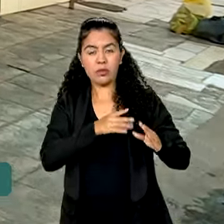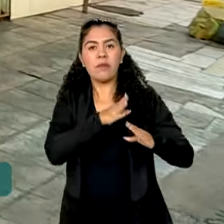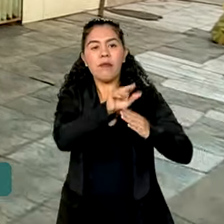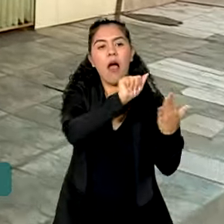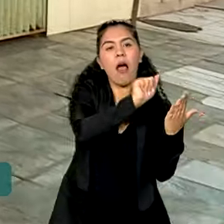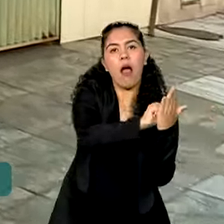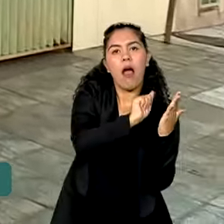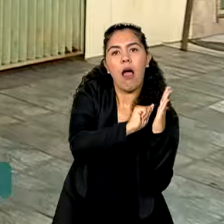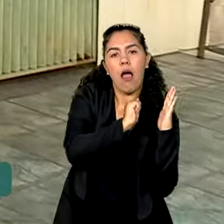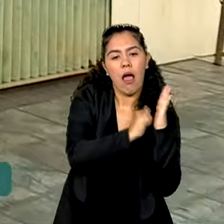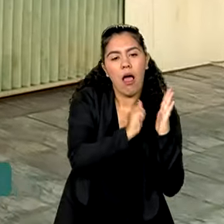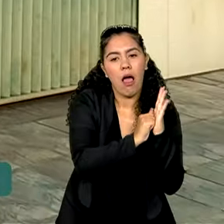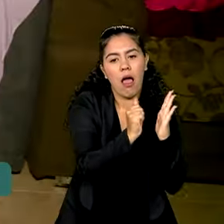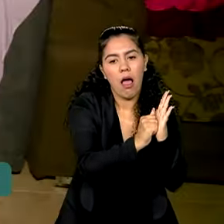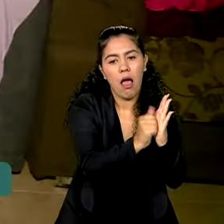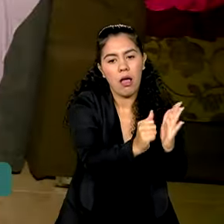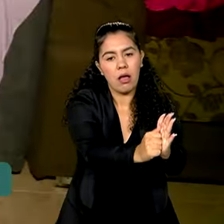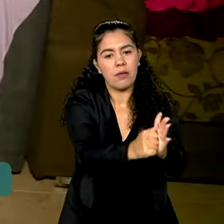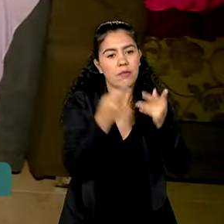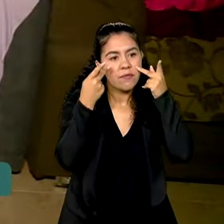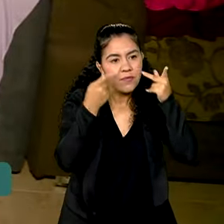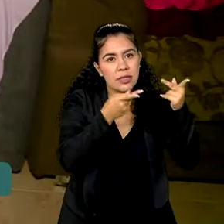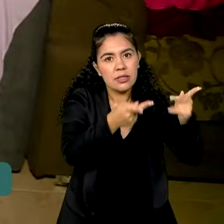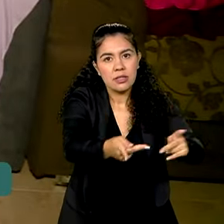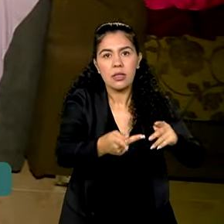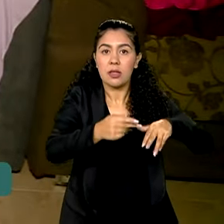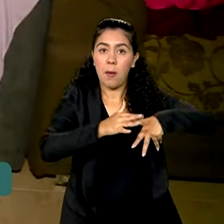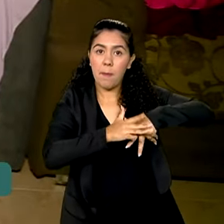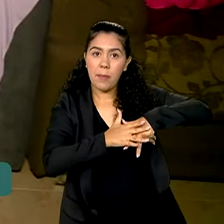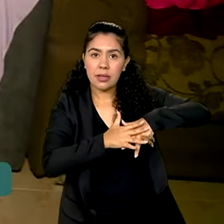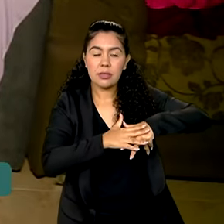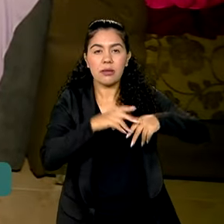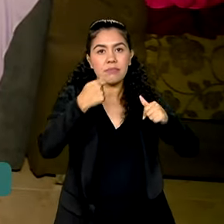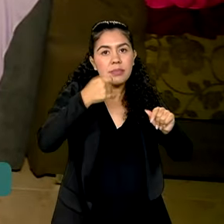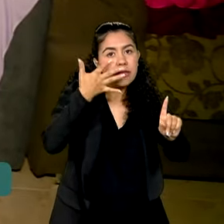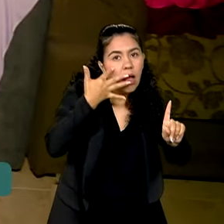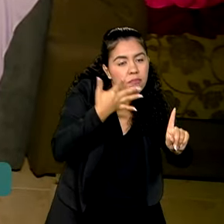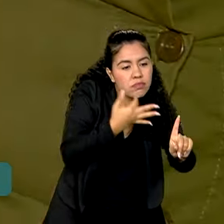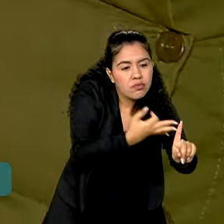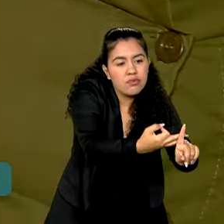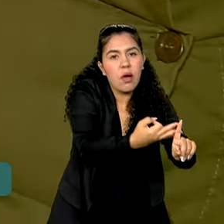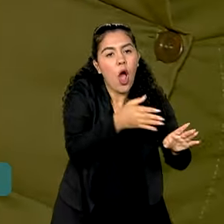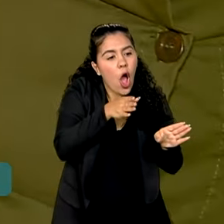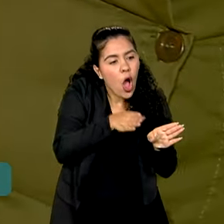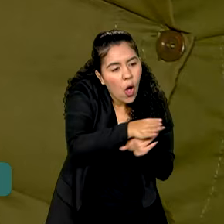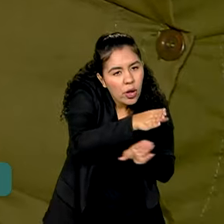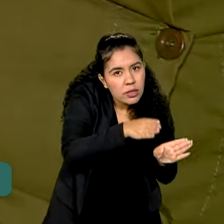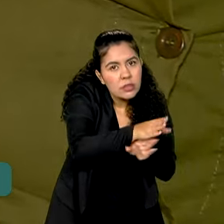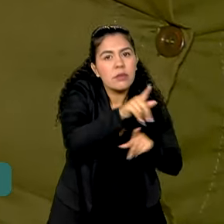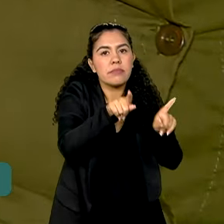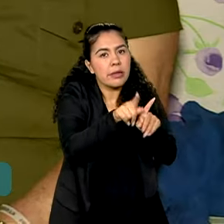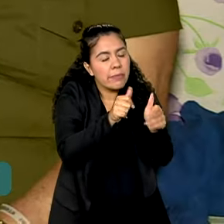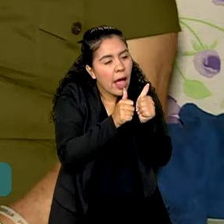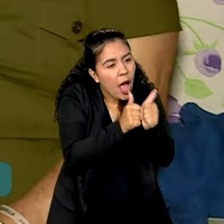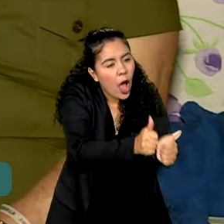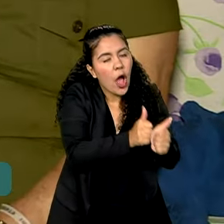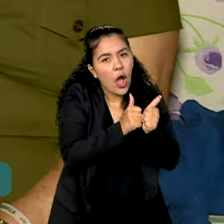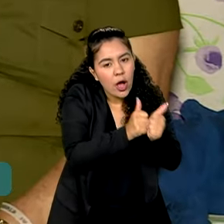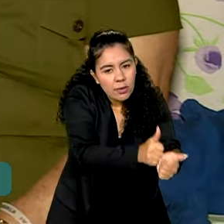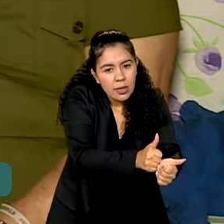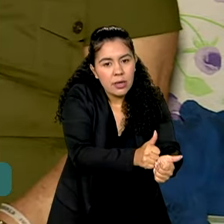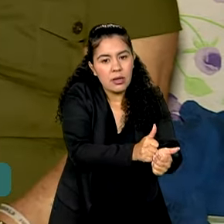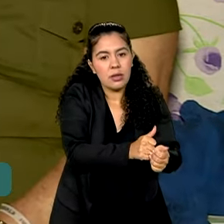casa visitando os pacientes. Gente que precisa de cuidado, orientação e acompanhamento. E